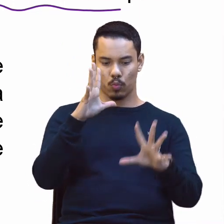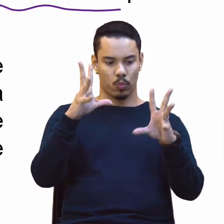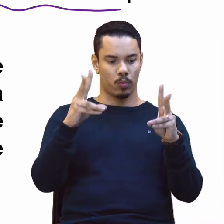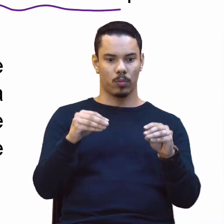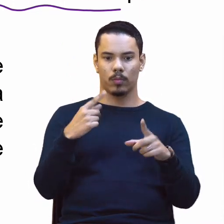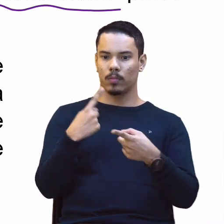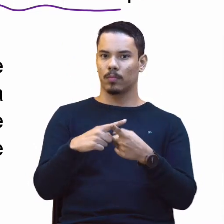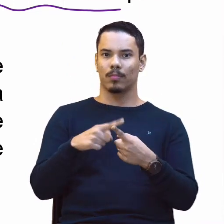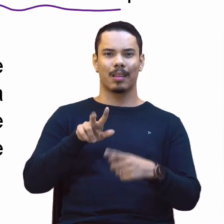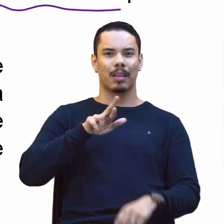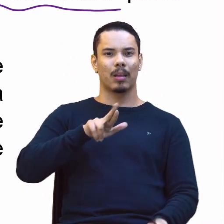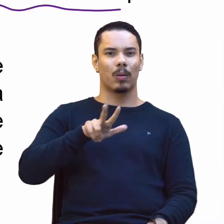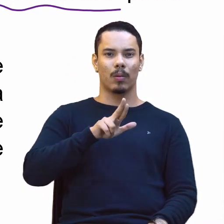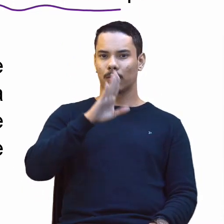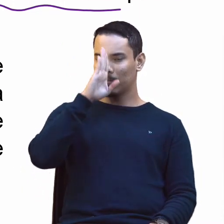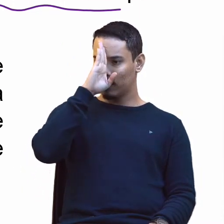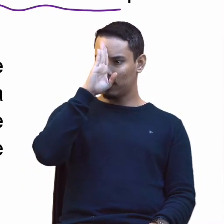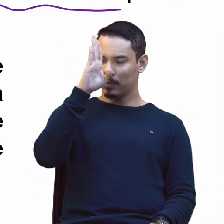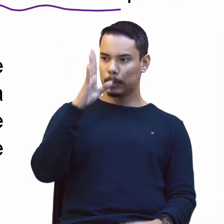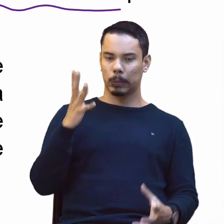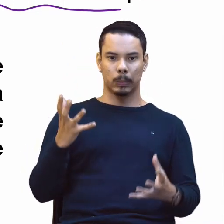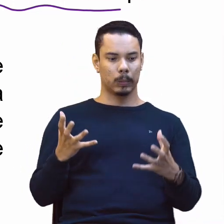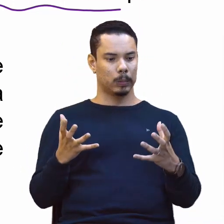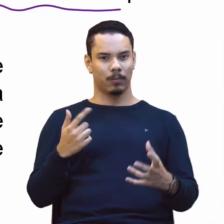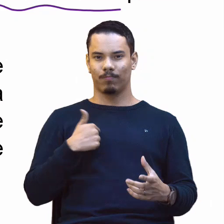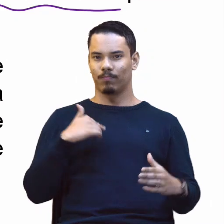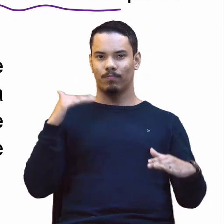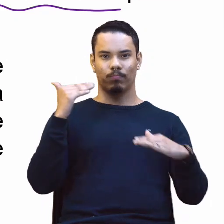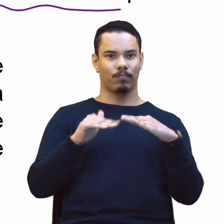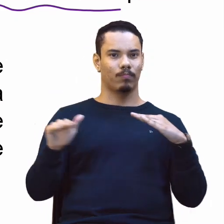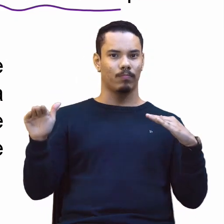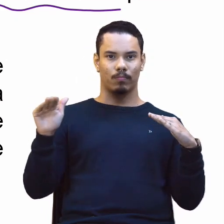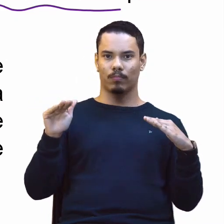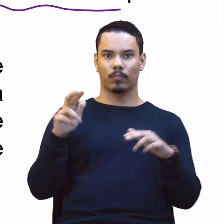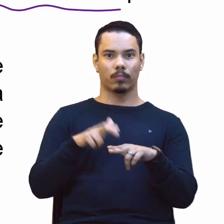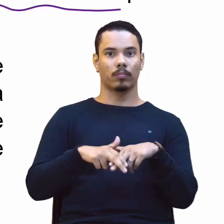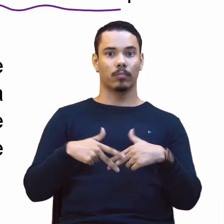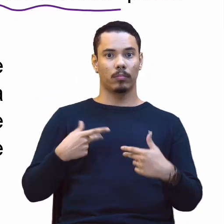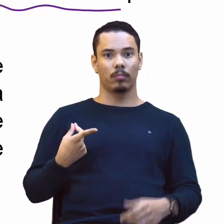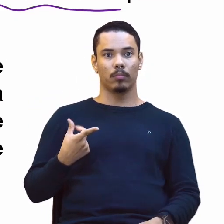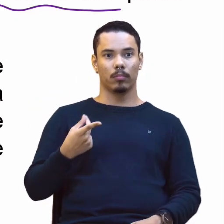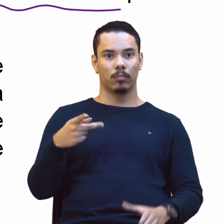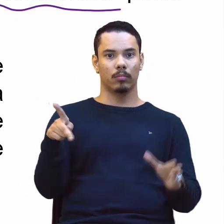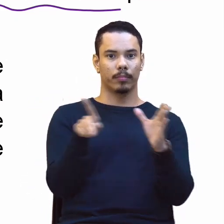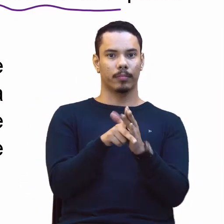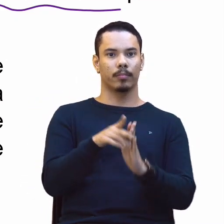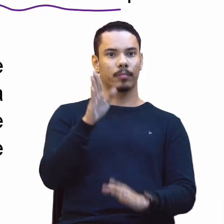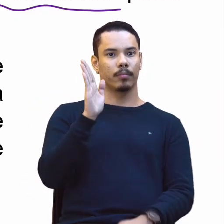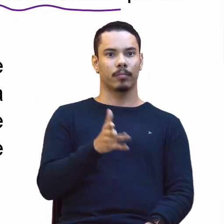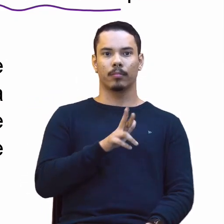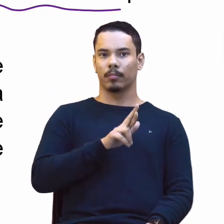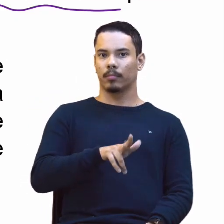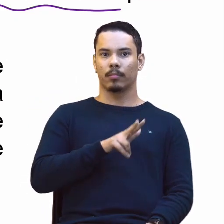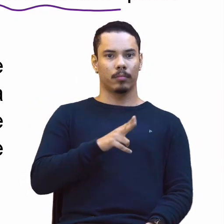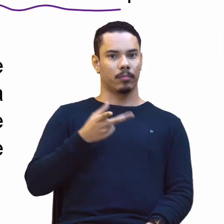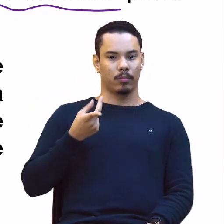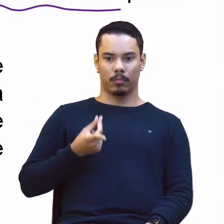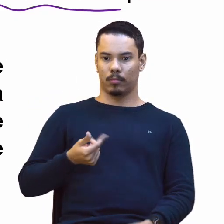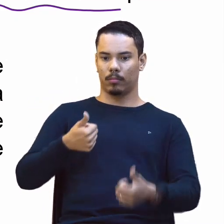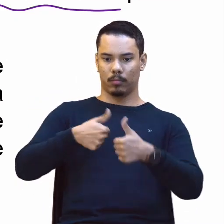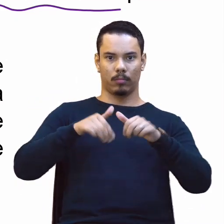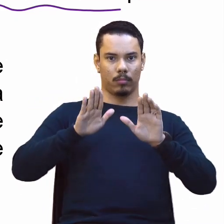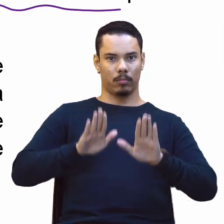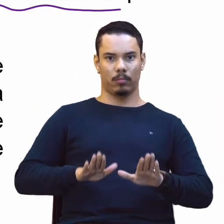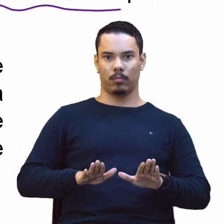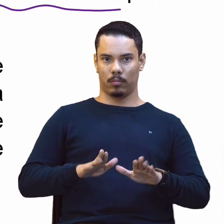é essencial. Olha, ele não concordava, né? Buscar a permanência naquilo que não permanece.